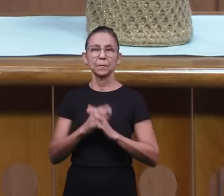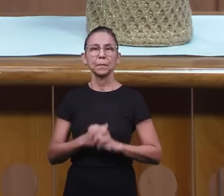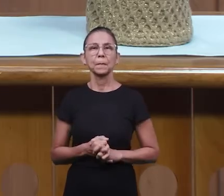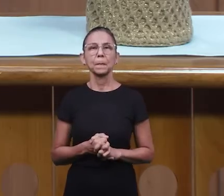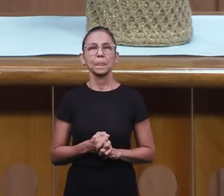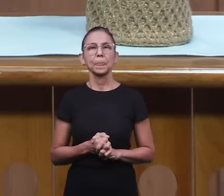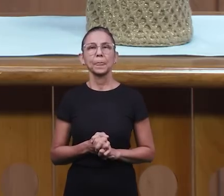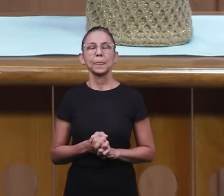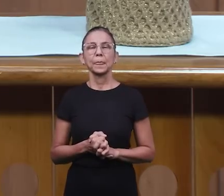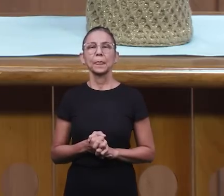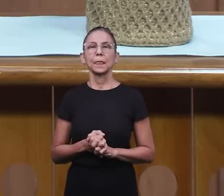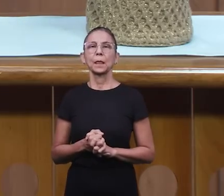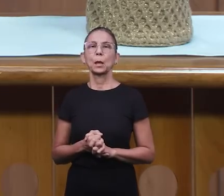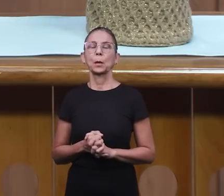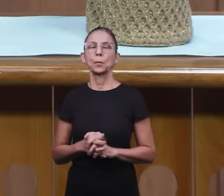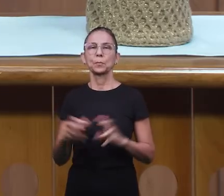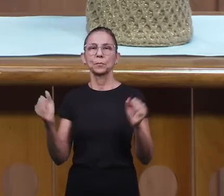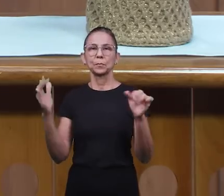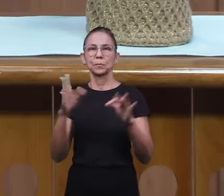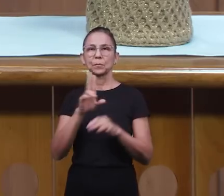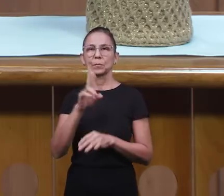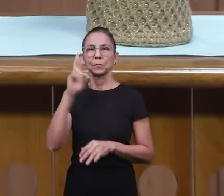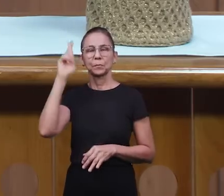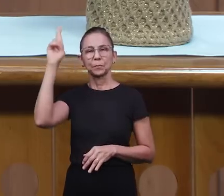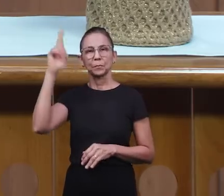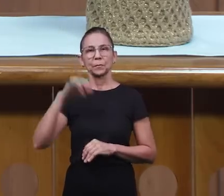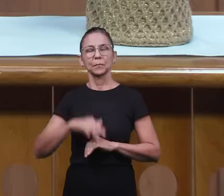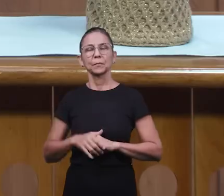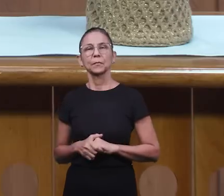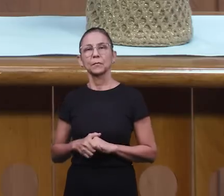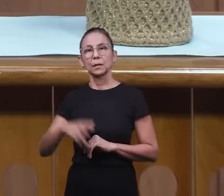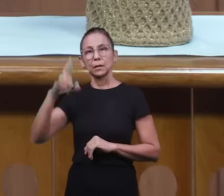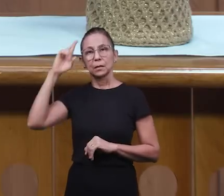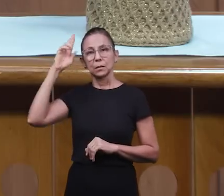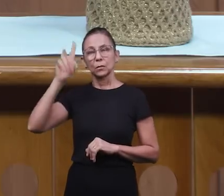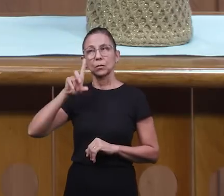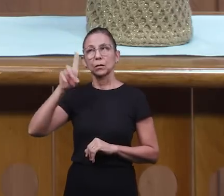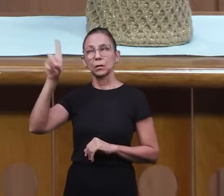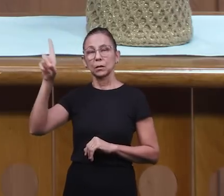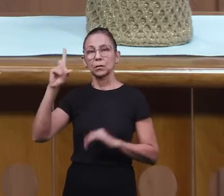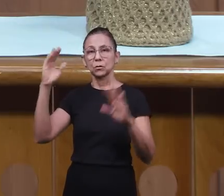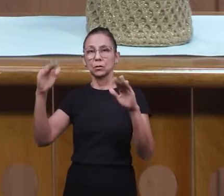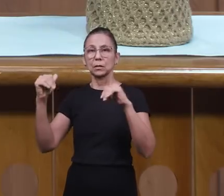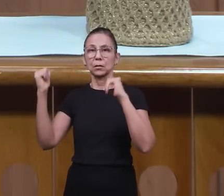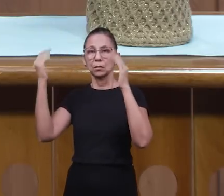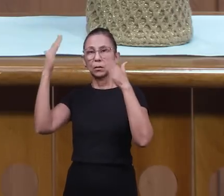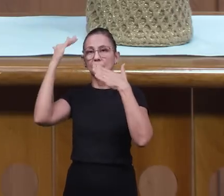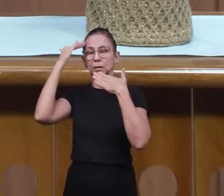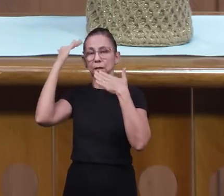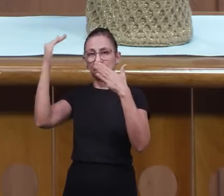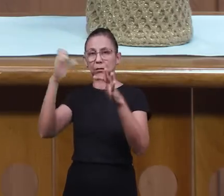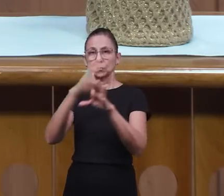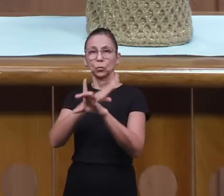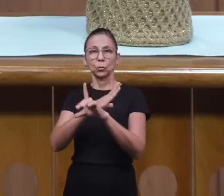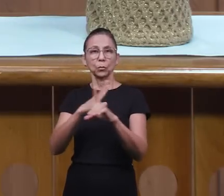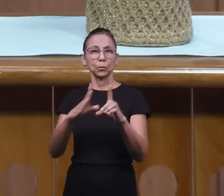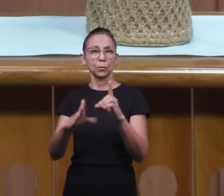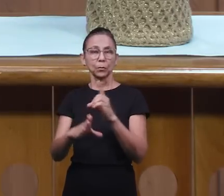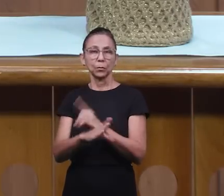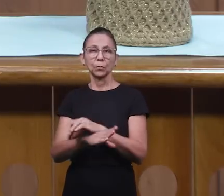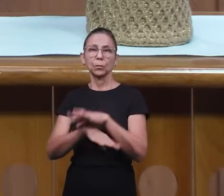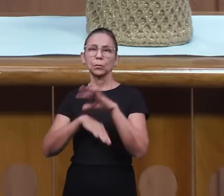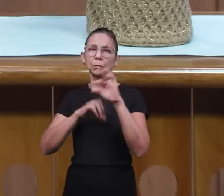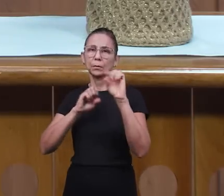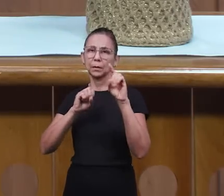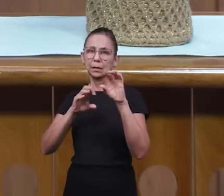orar agora, glorificando o nome do Senhor nosso Deus. Oremos. Senhor nosso Deus, nós te louvamos, bendizemos a Ti por este culto,